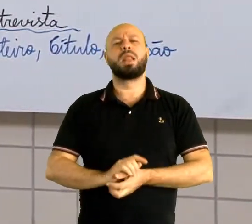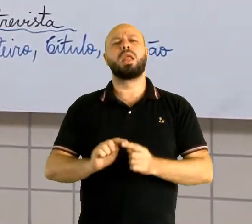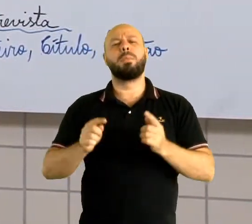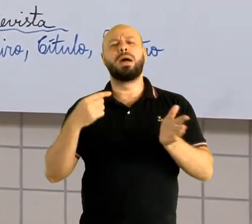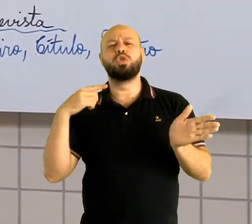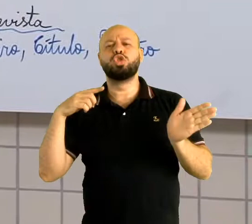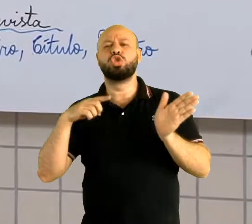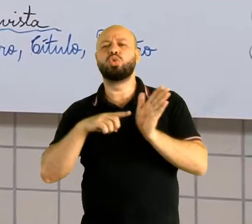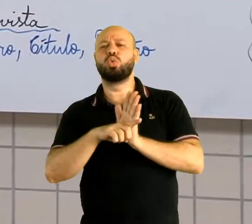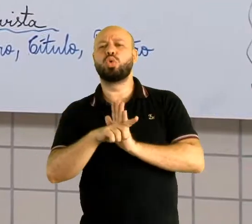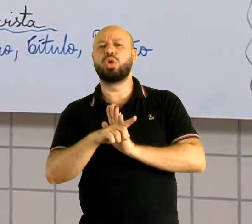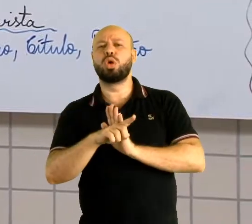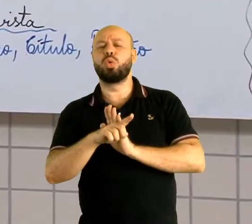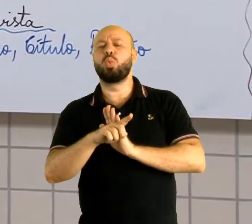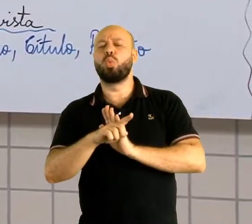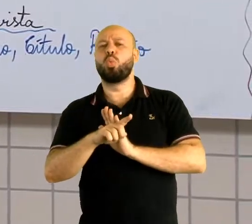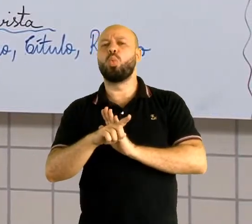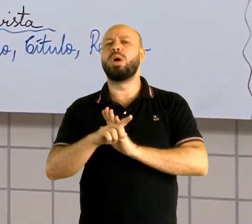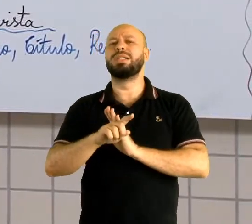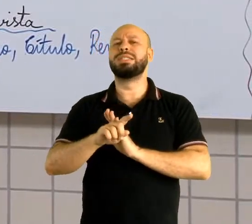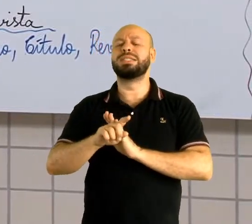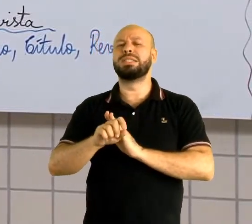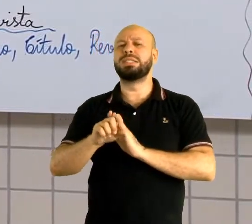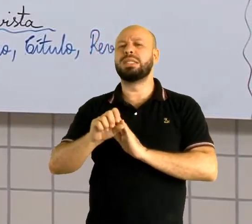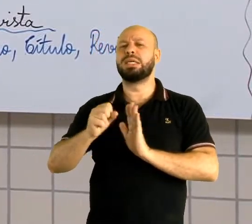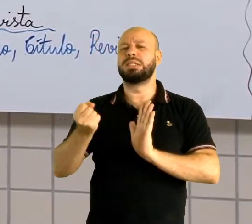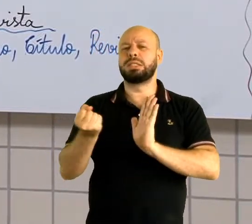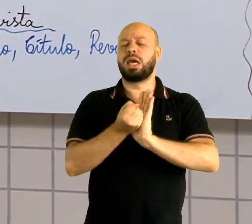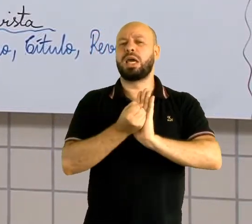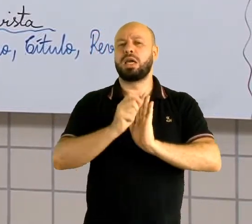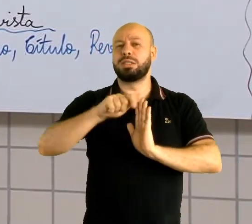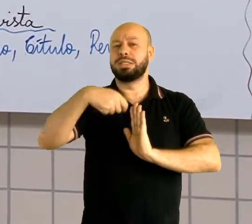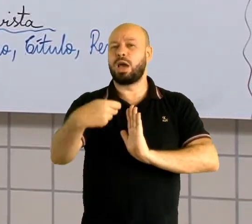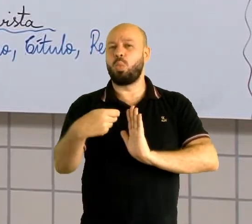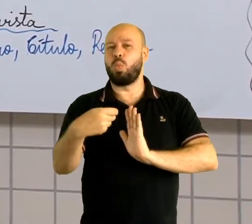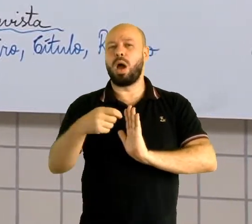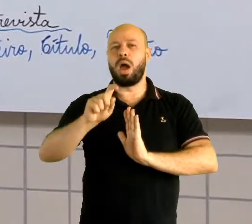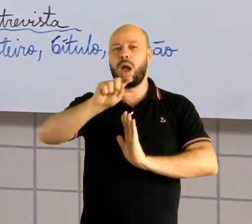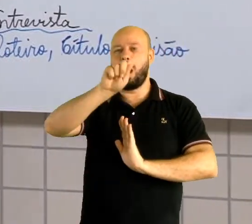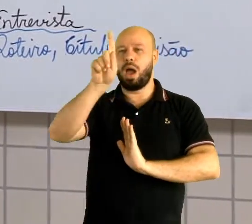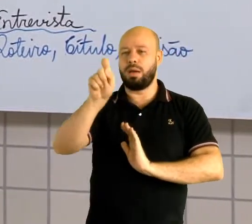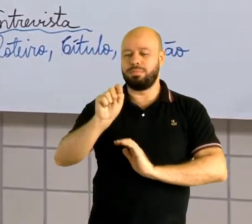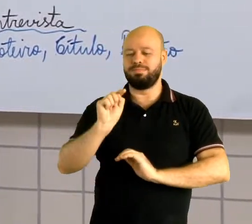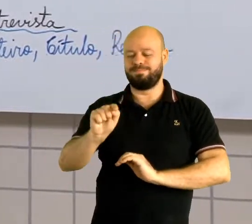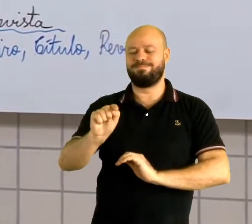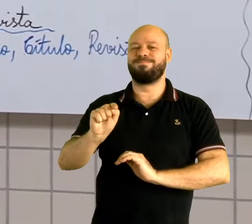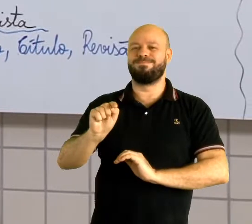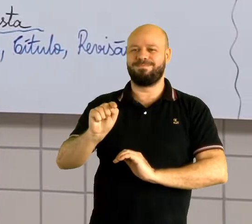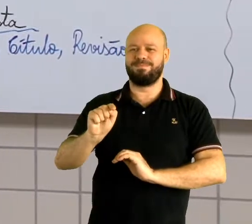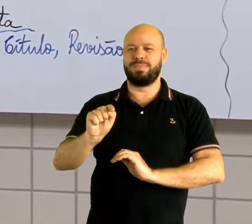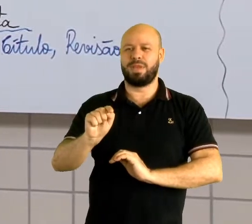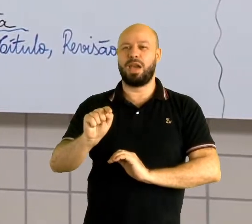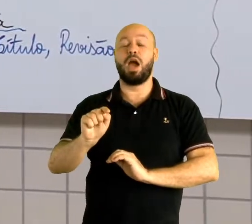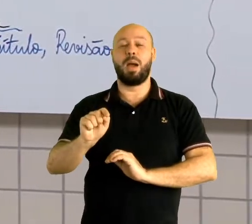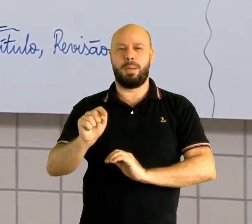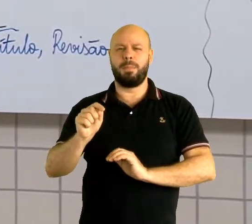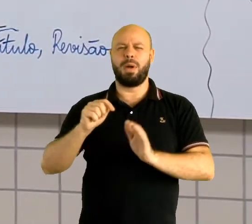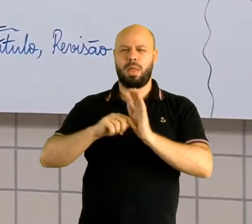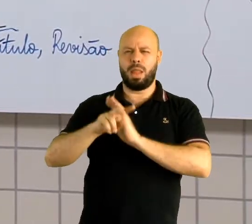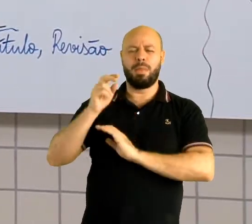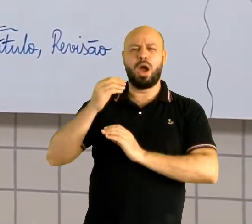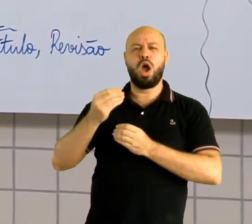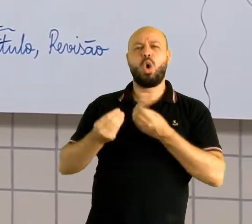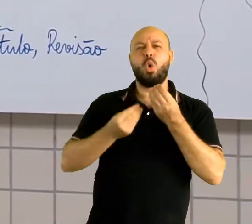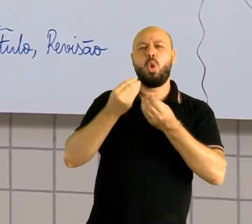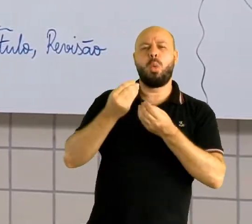vamos usar o sinal de quê? De interrogação. Aí lá nós encontramos a entrevista. Como foi o seu começo?